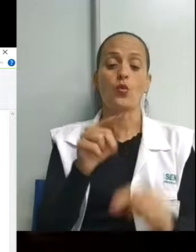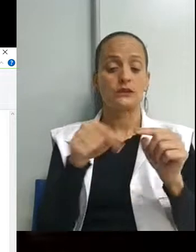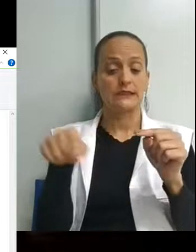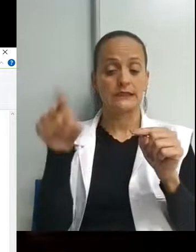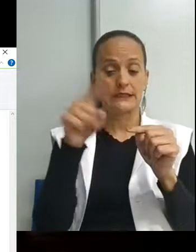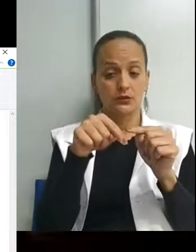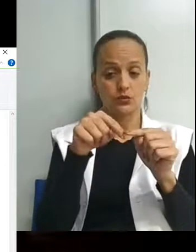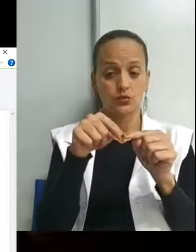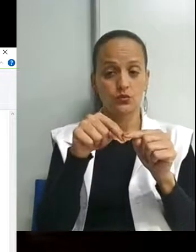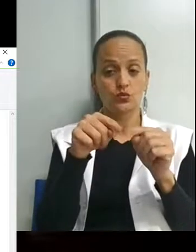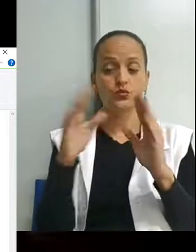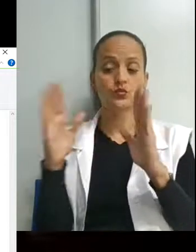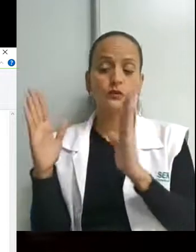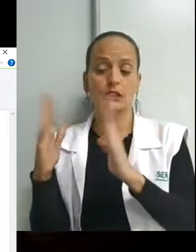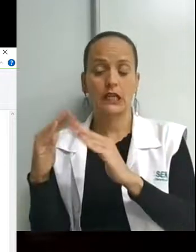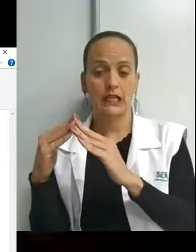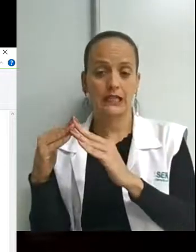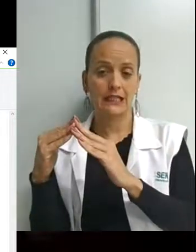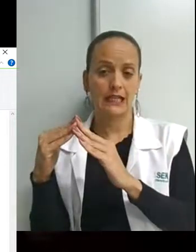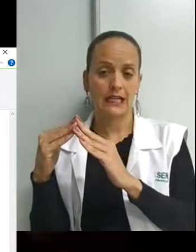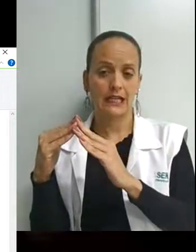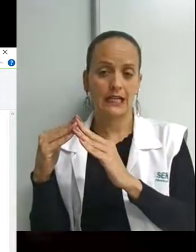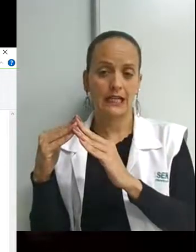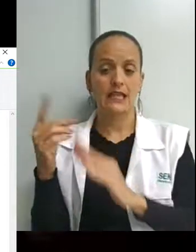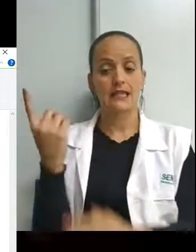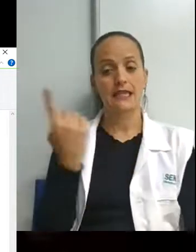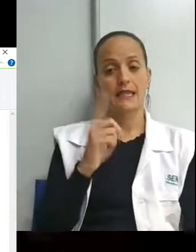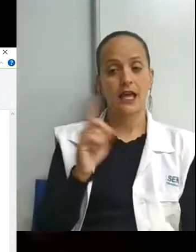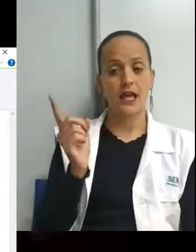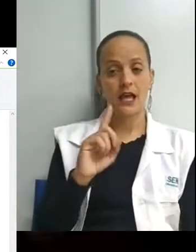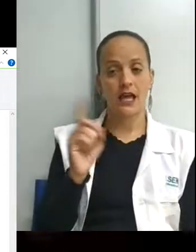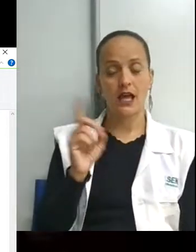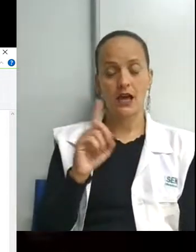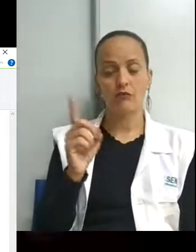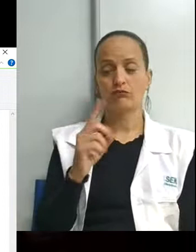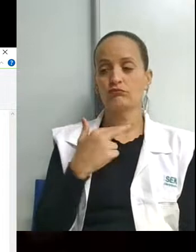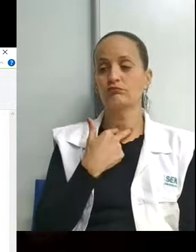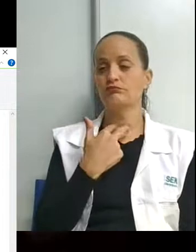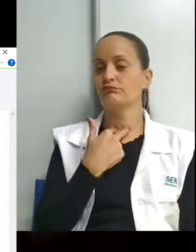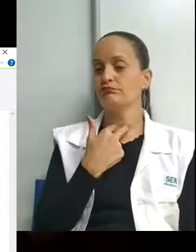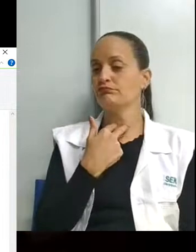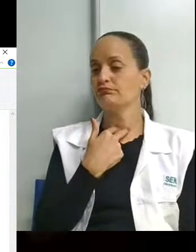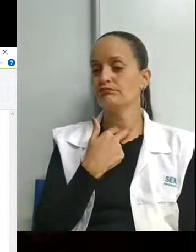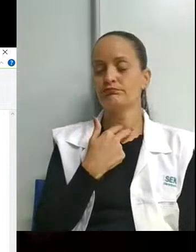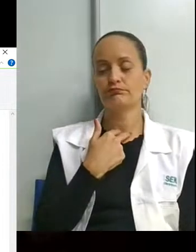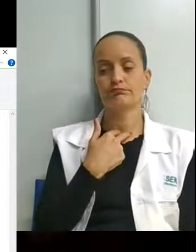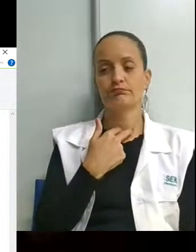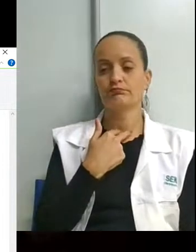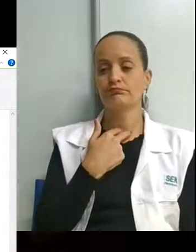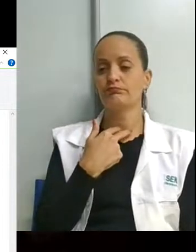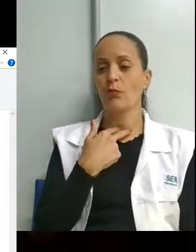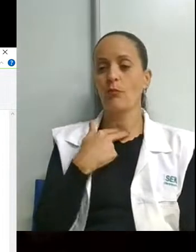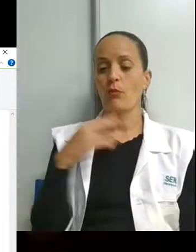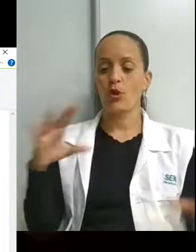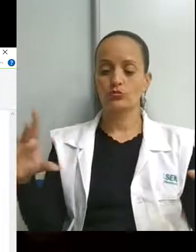da casa não pode ser